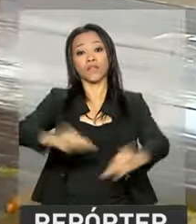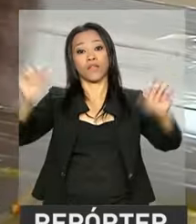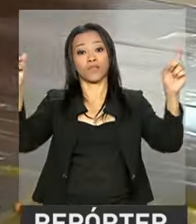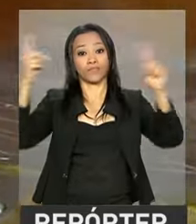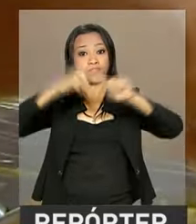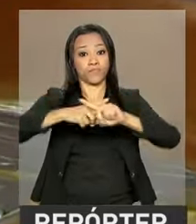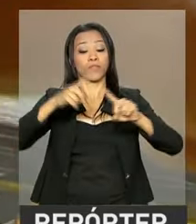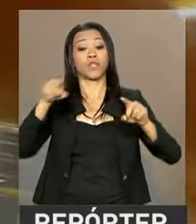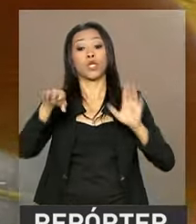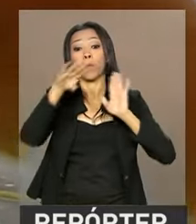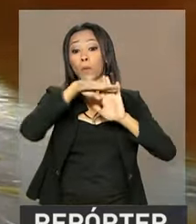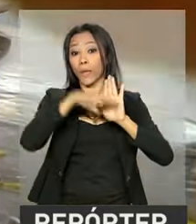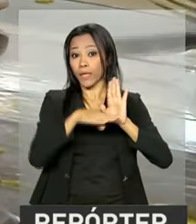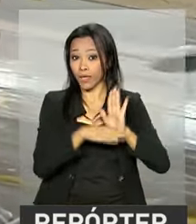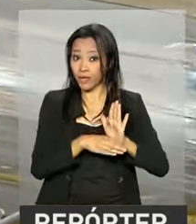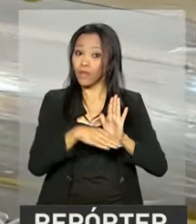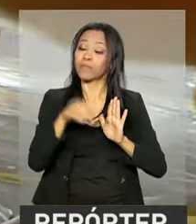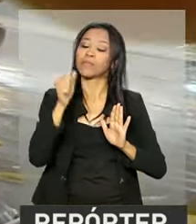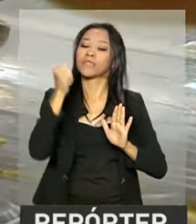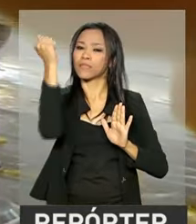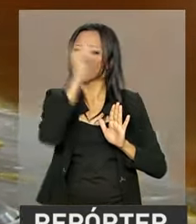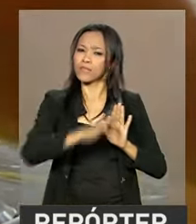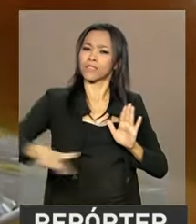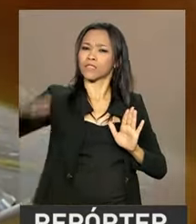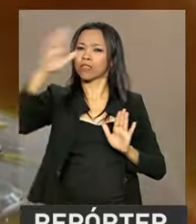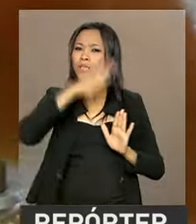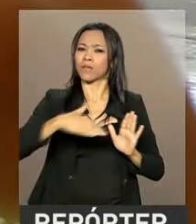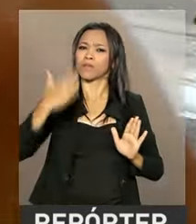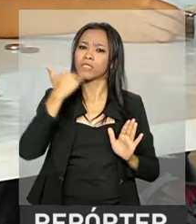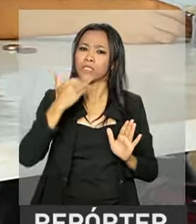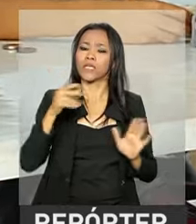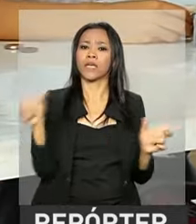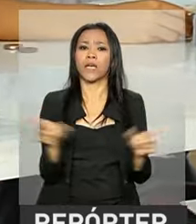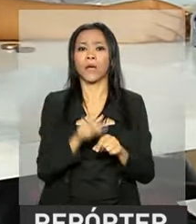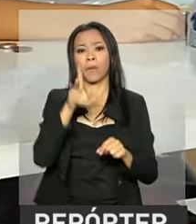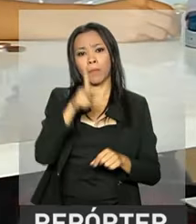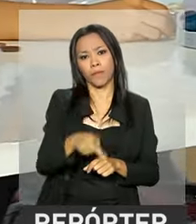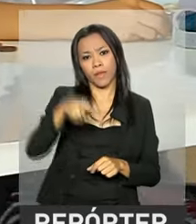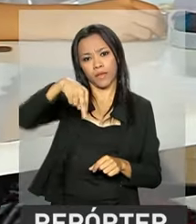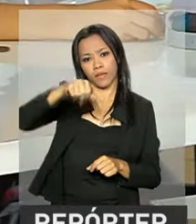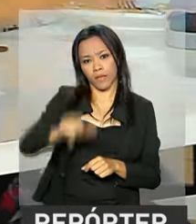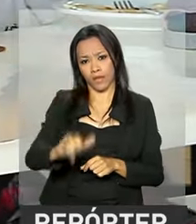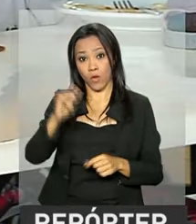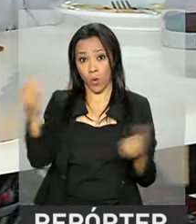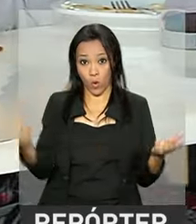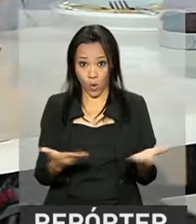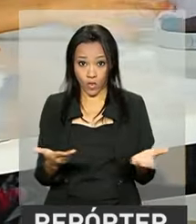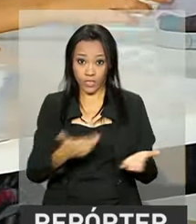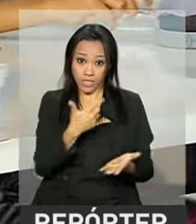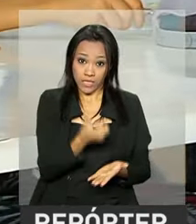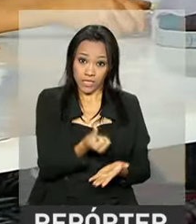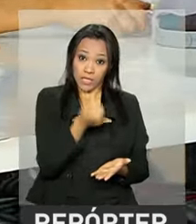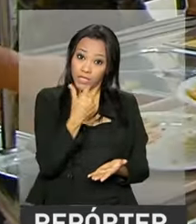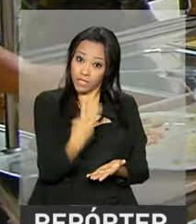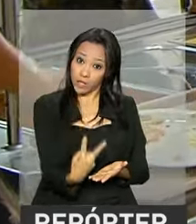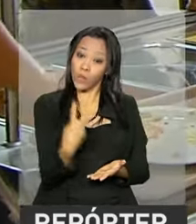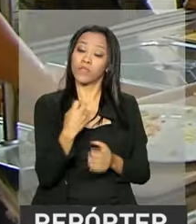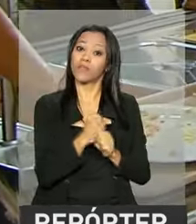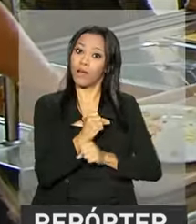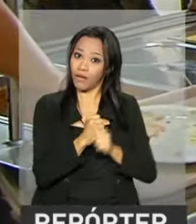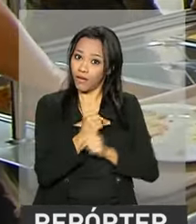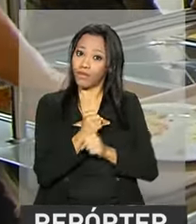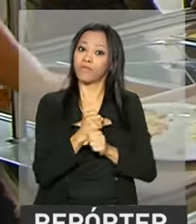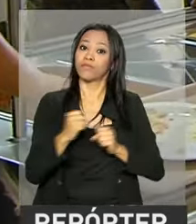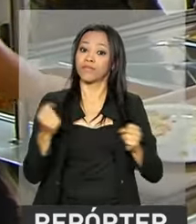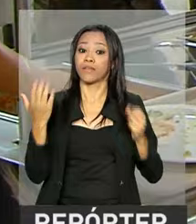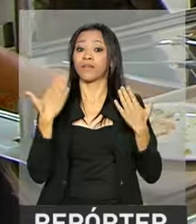data que o Programa Nacional de Alimentação Escolar, o PNAE, completa 62 anos. Graças a ele, são